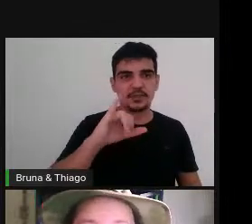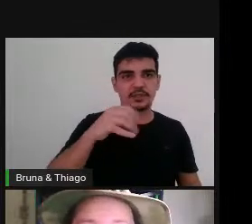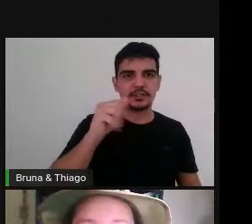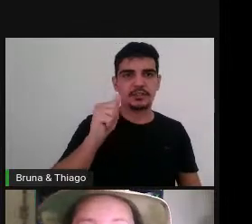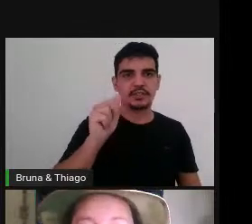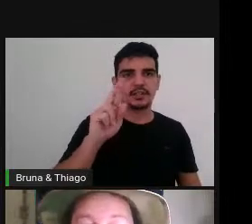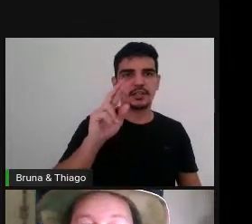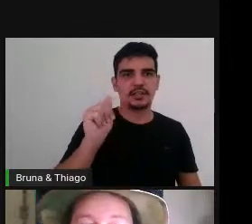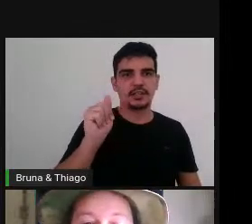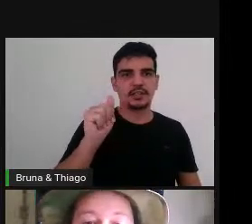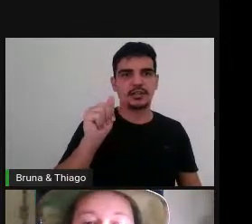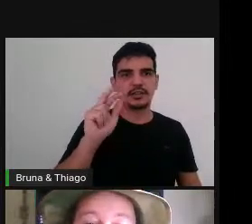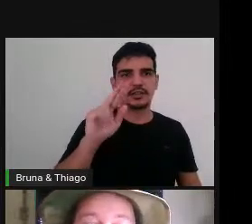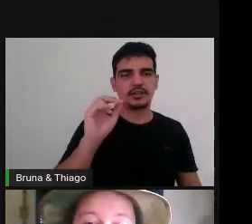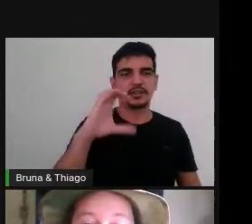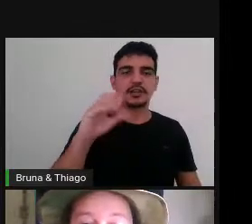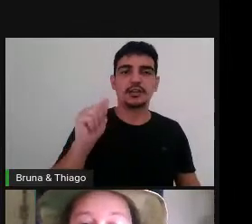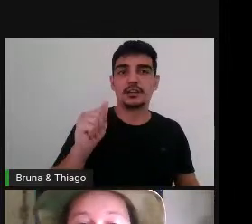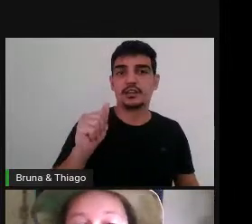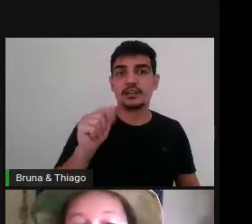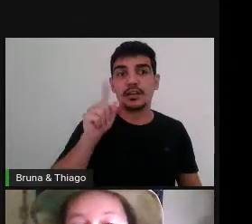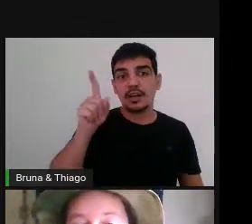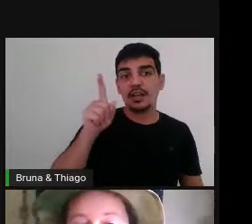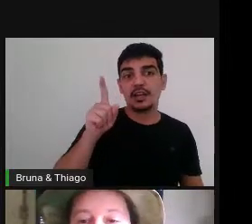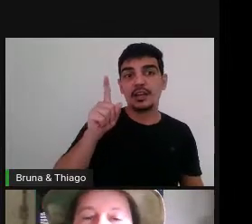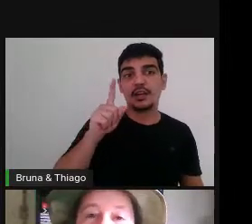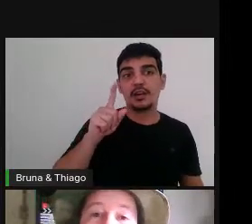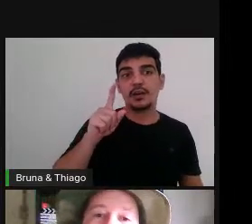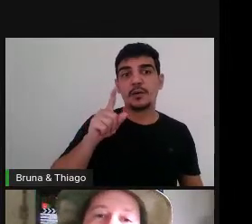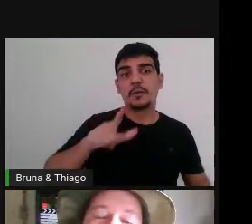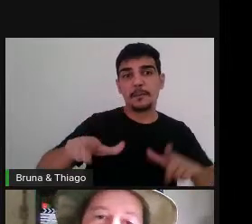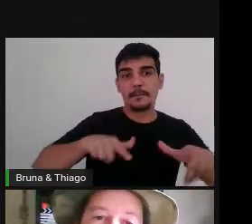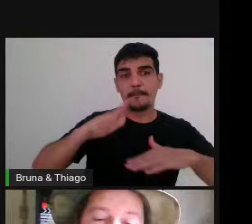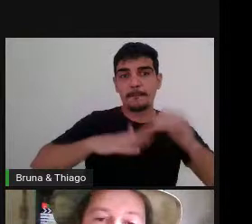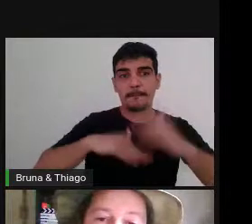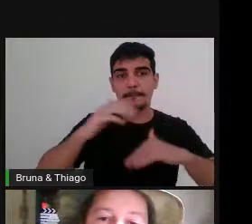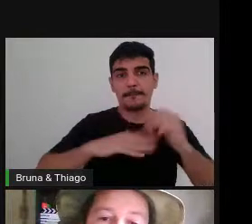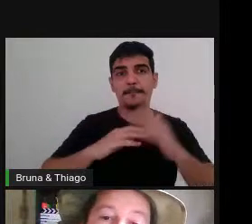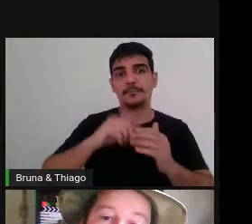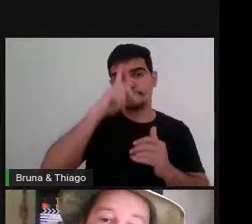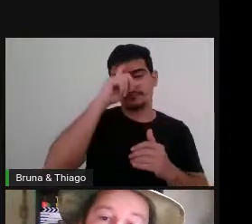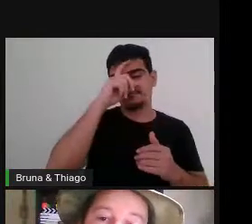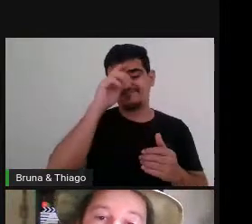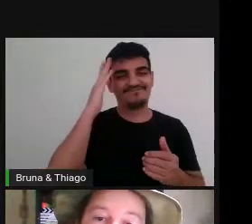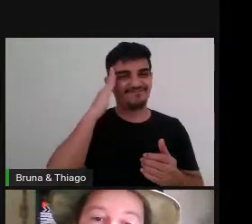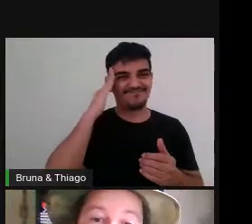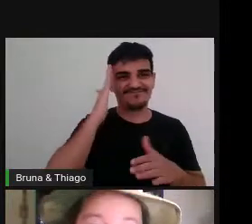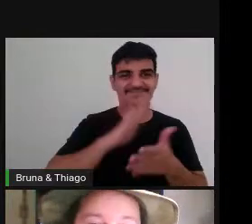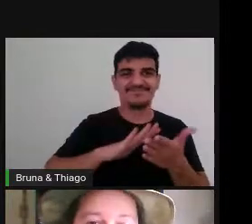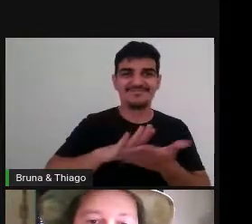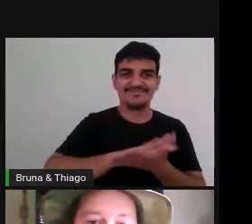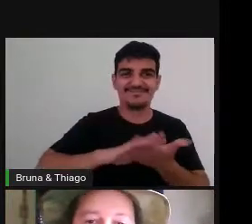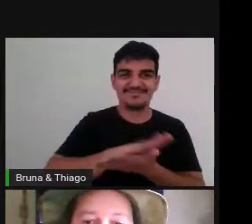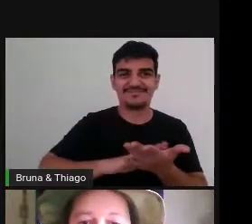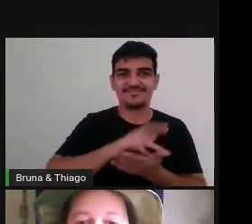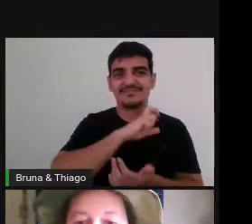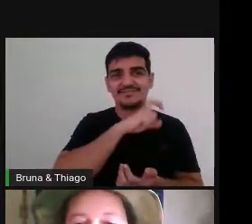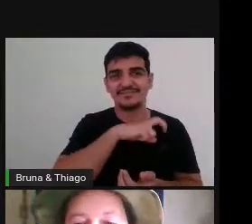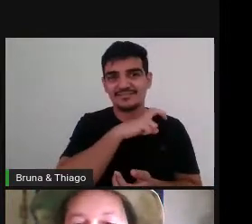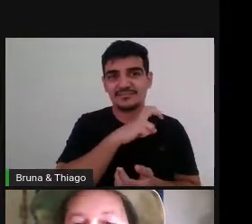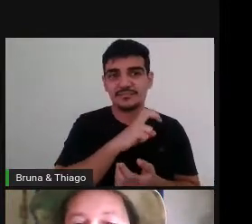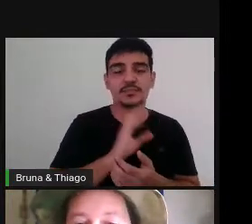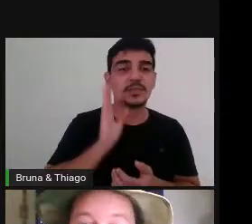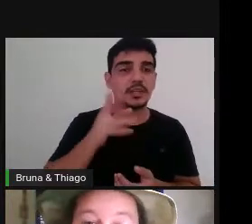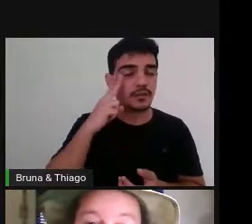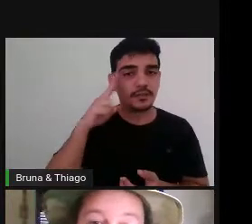saúde lá, que tá na frente do hospital, ele não tem aquela expertise ou aquela experiência para identificação. E aí, rapidamente eu identifiquei e